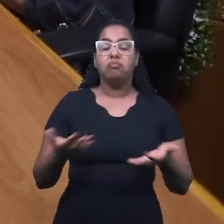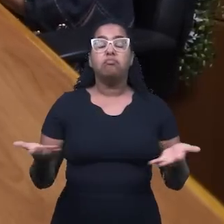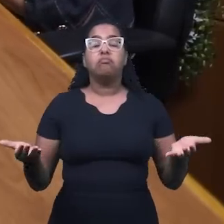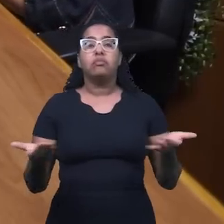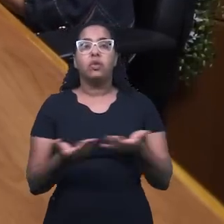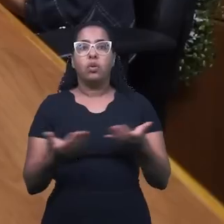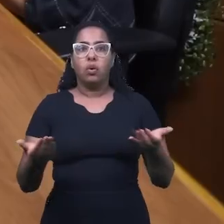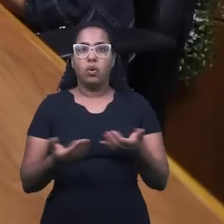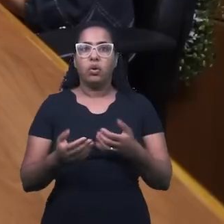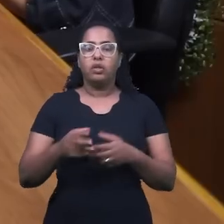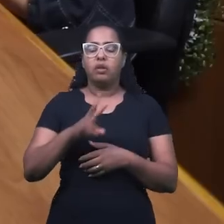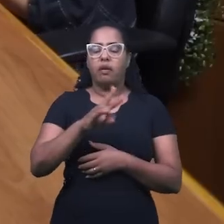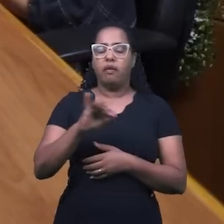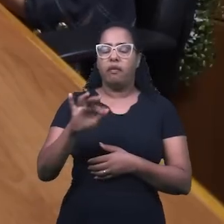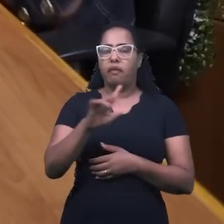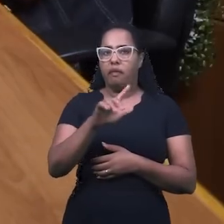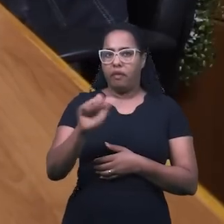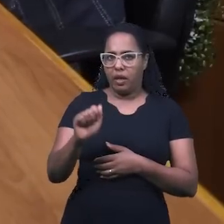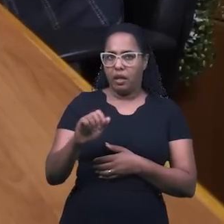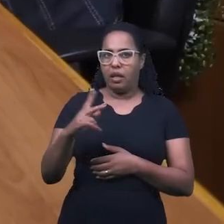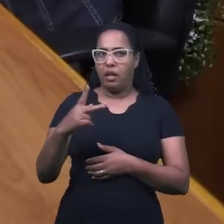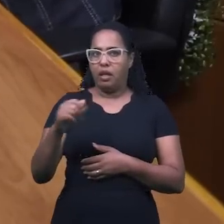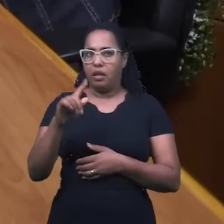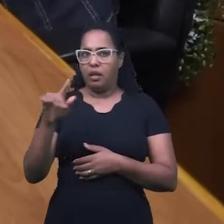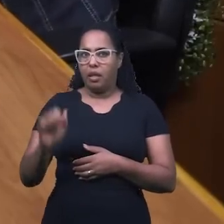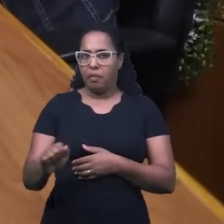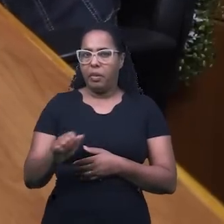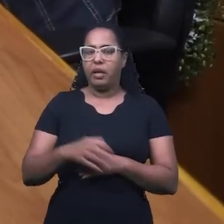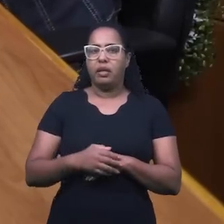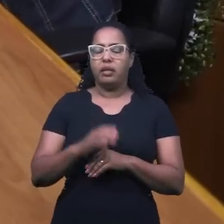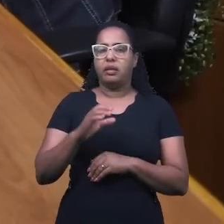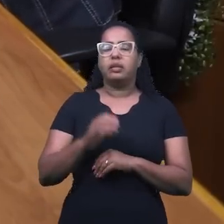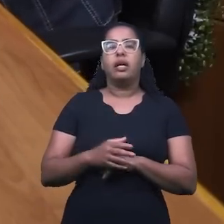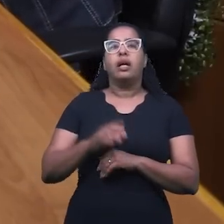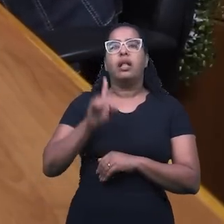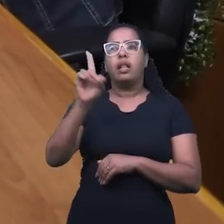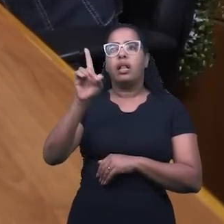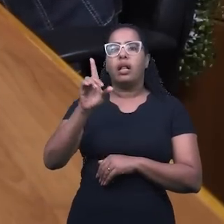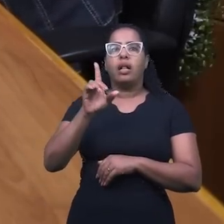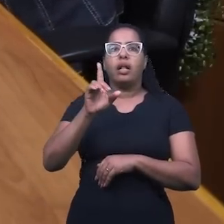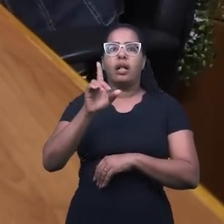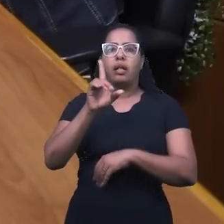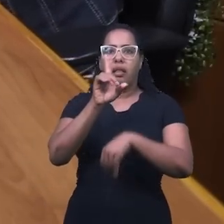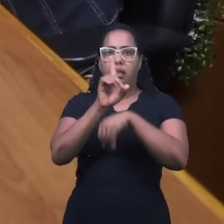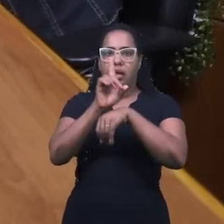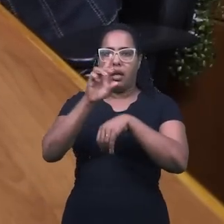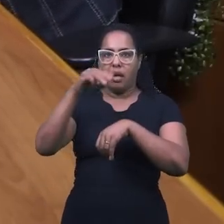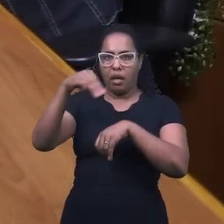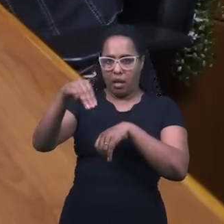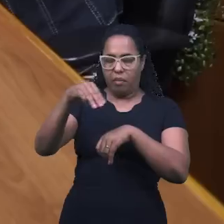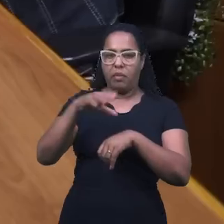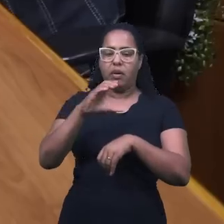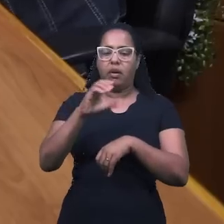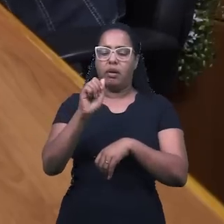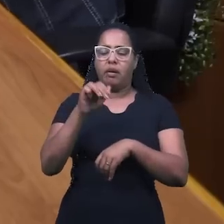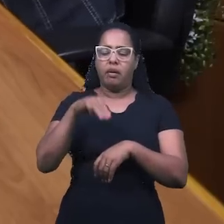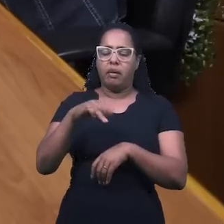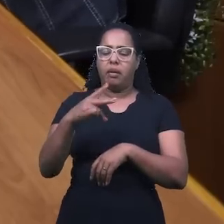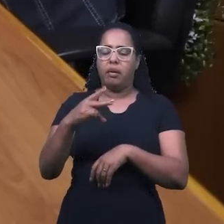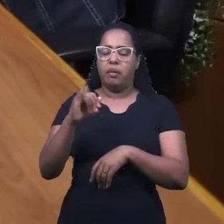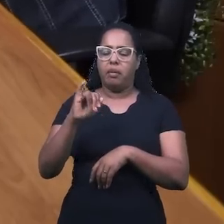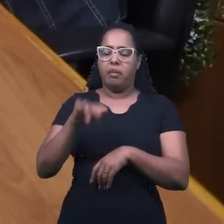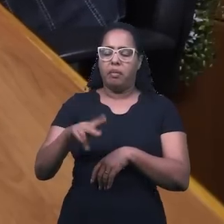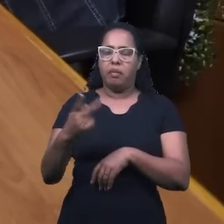vocês reúnem, é? Hoje nós estamos na Vila da Paz ali, um bairro de Campinho, Domingos Martins, né? Você tem 3 filhos,